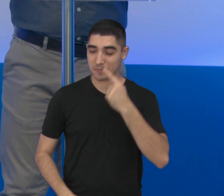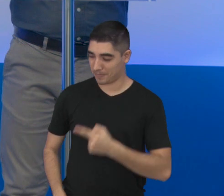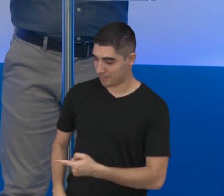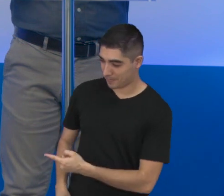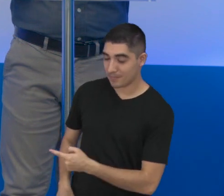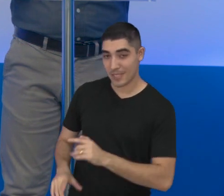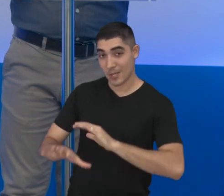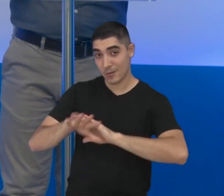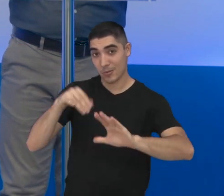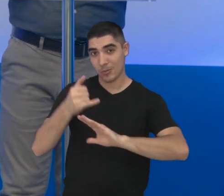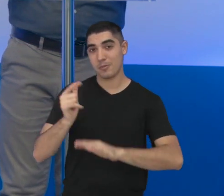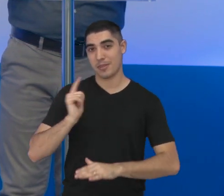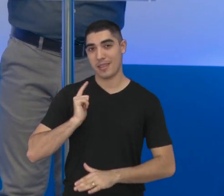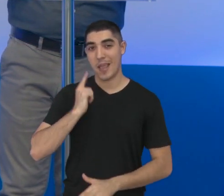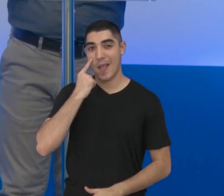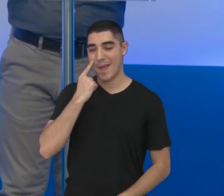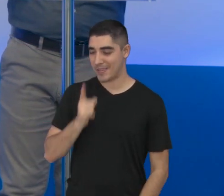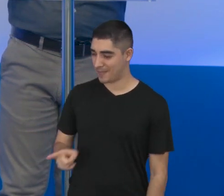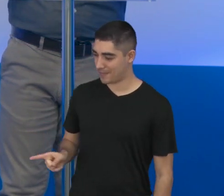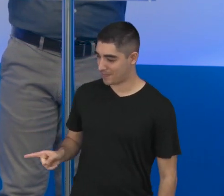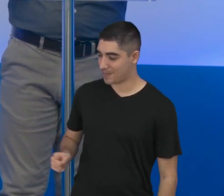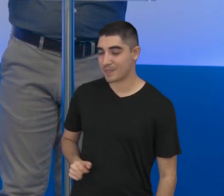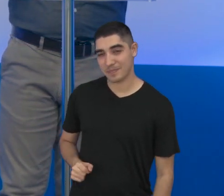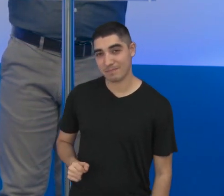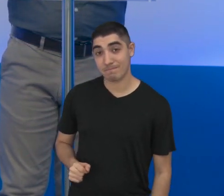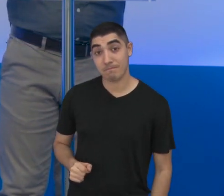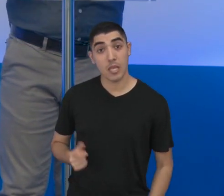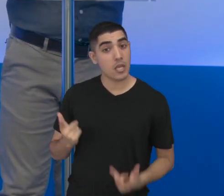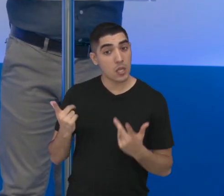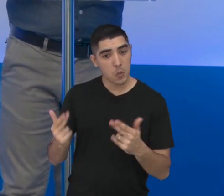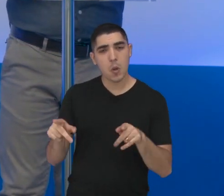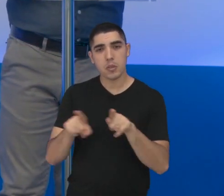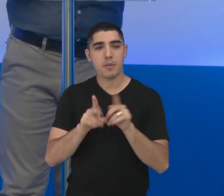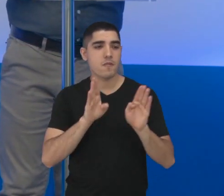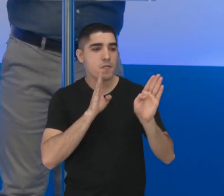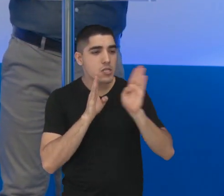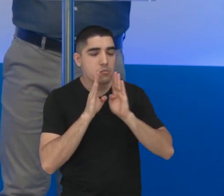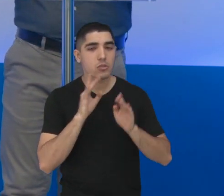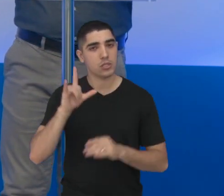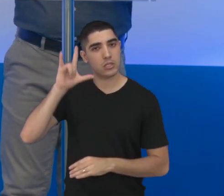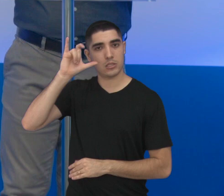lá no nosso YouTube, o @TV Câmara SJC. E esse é o mesmo endereço do